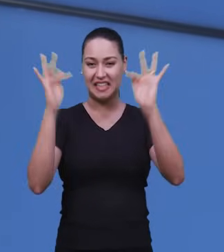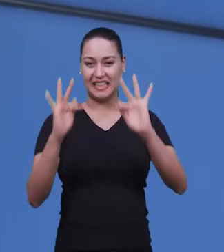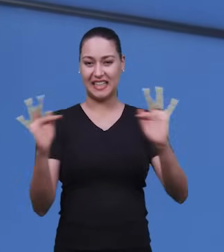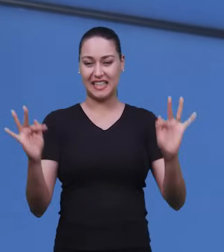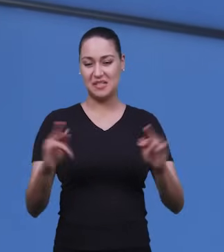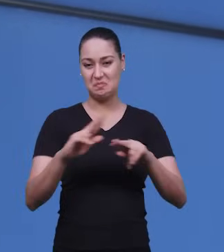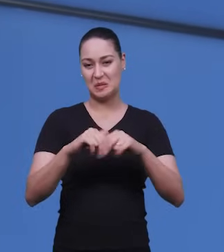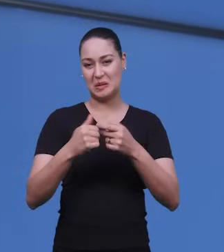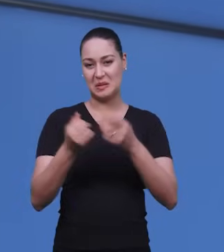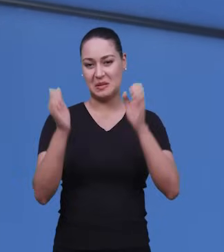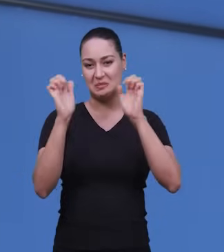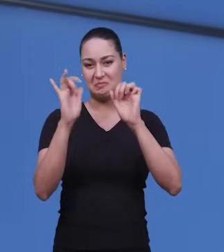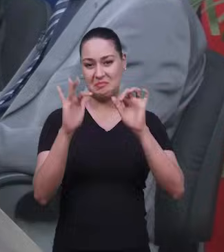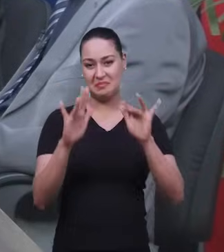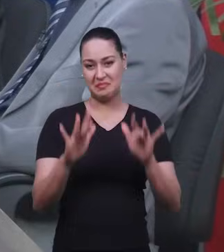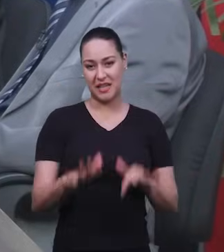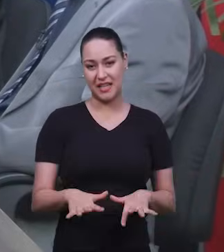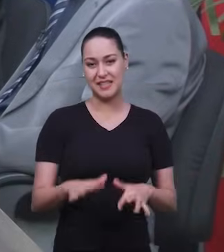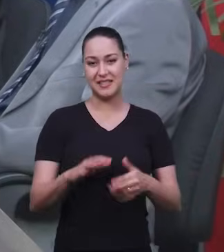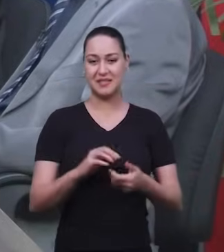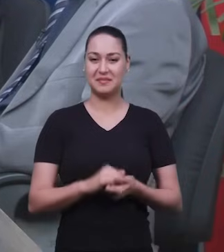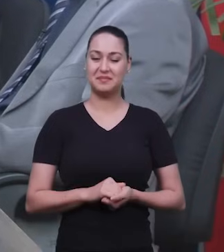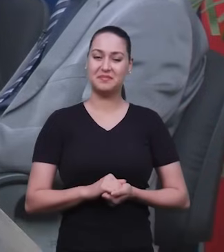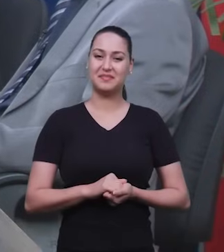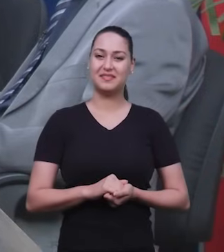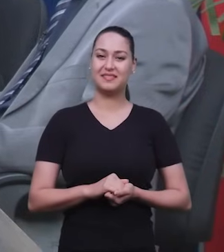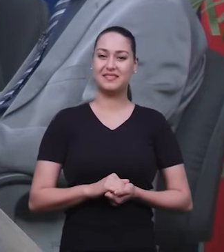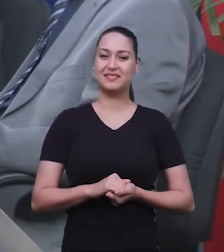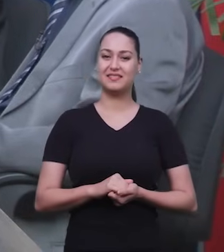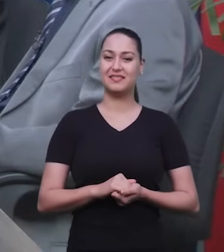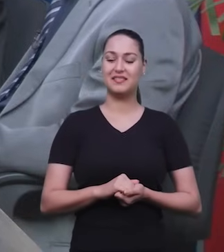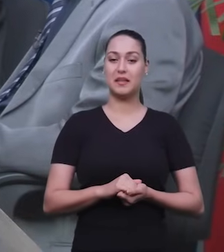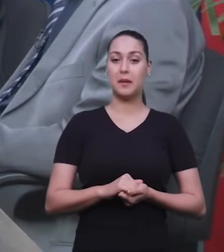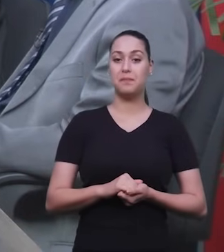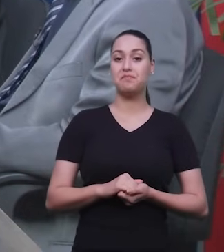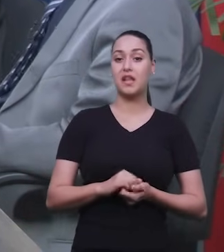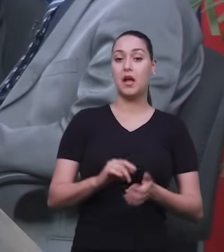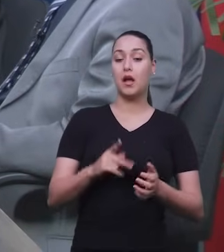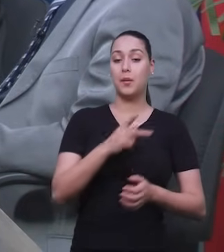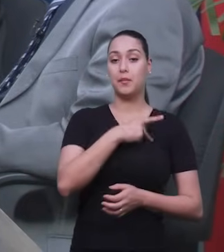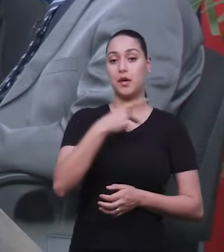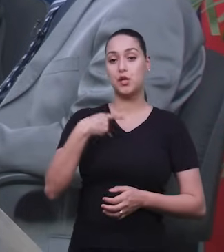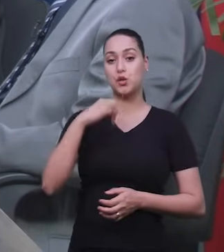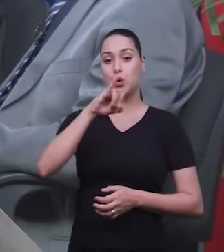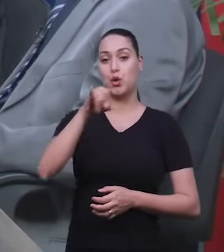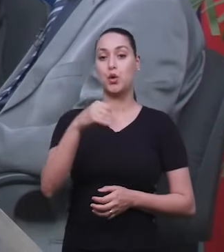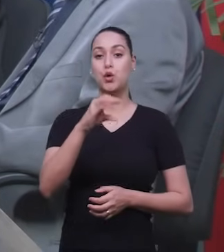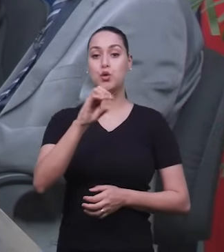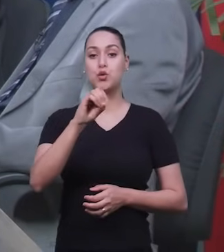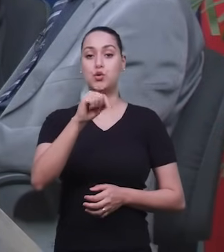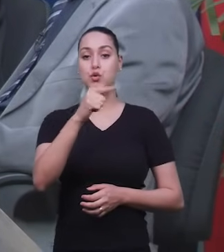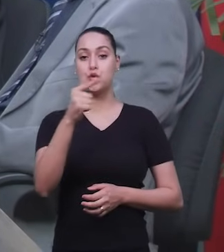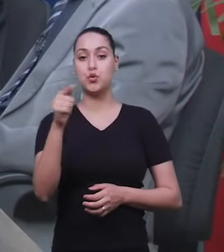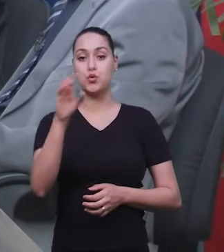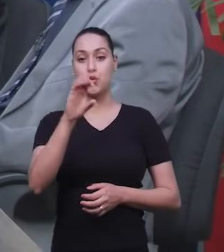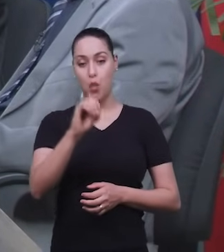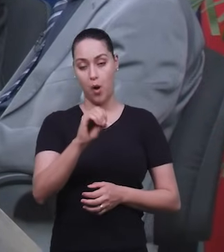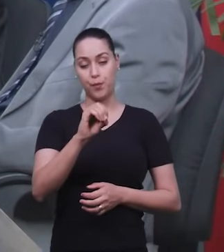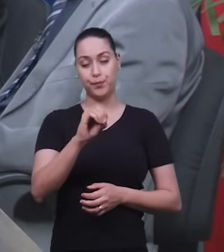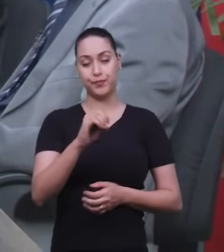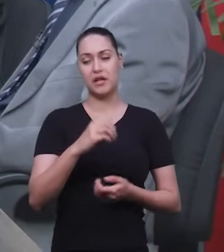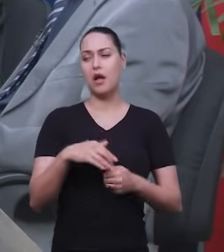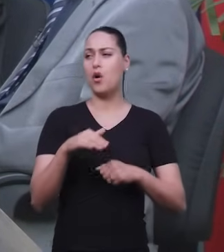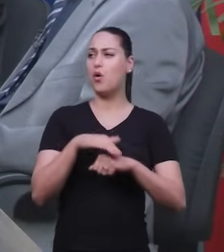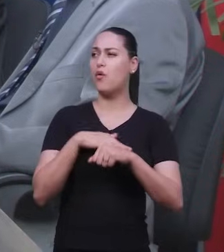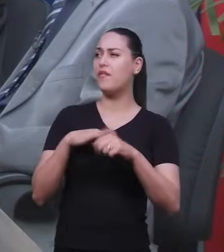pela bênção que Deus havia dado a ela. Pastor João da Mata, o pastor João da Mata estava conversando ainda há pouco sobre justamente essa questão,